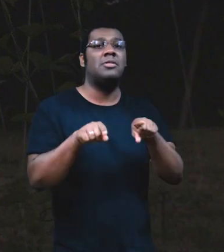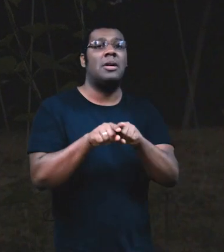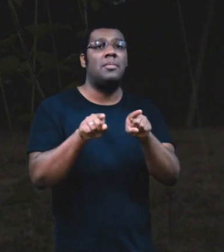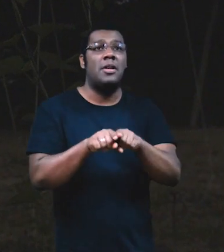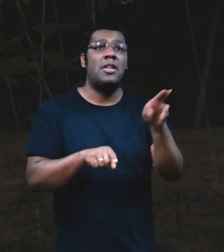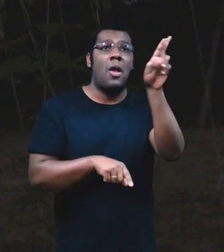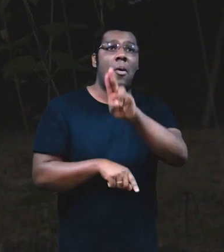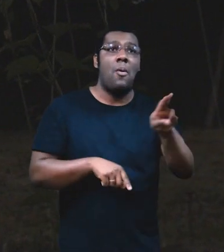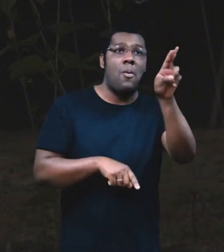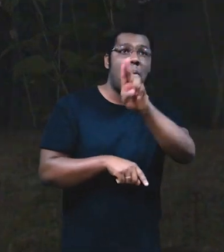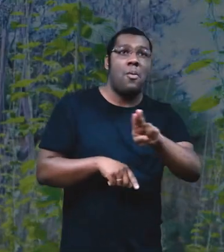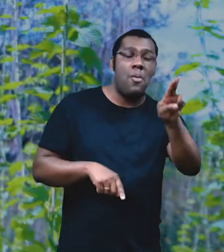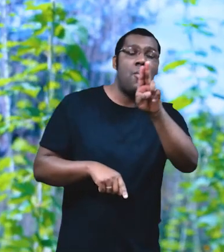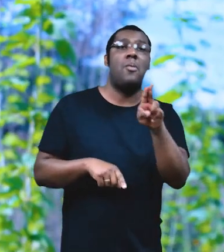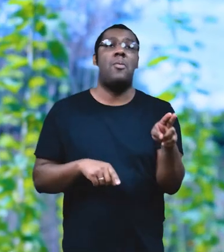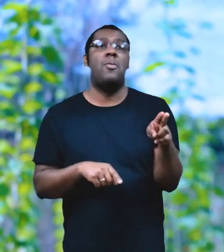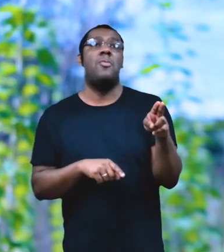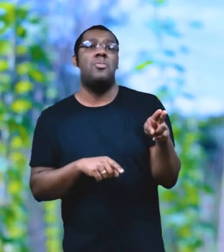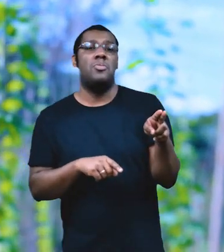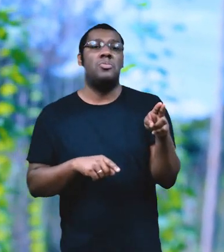gente tem um controle bem bom da plantação.